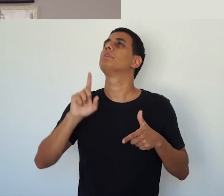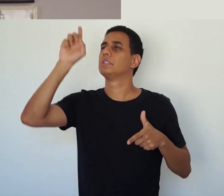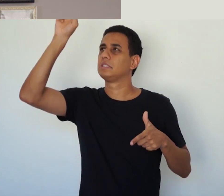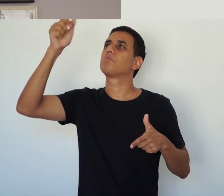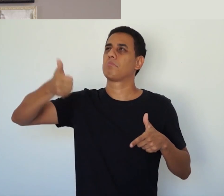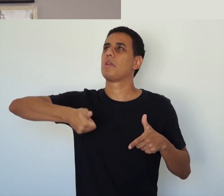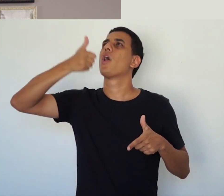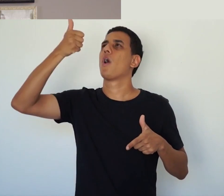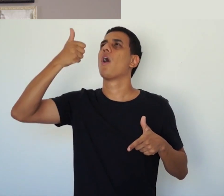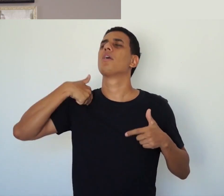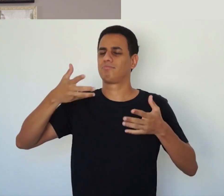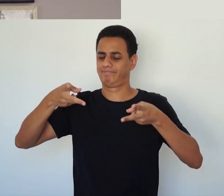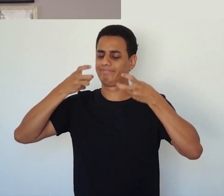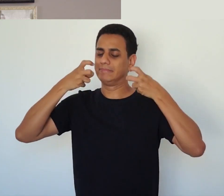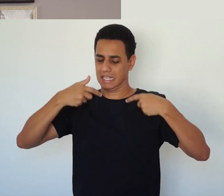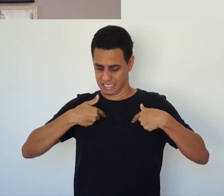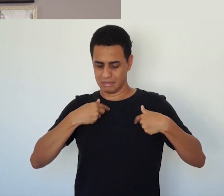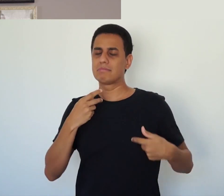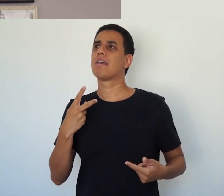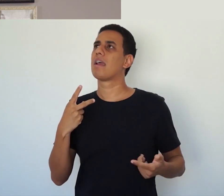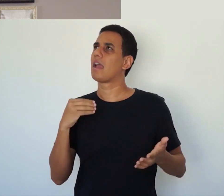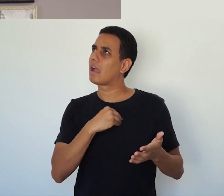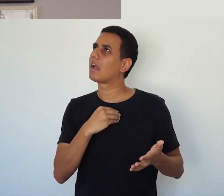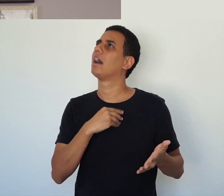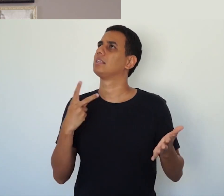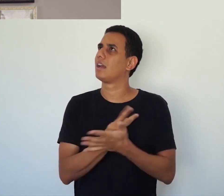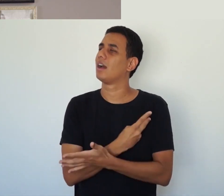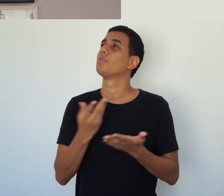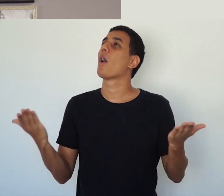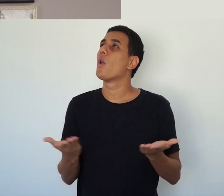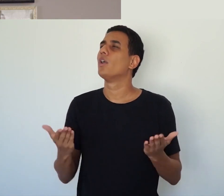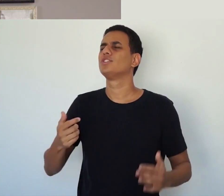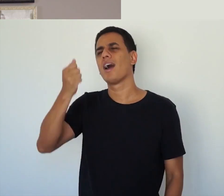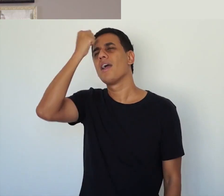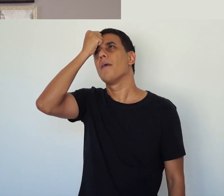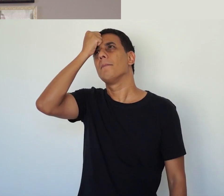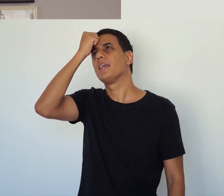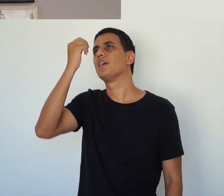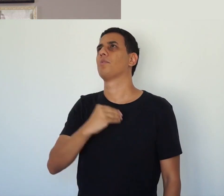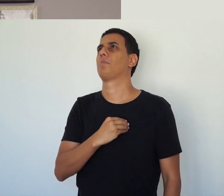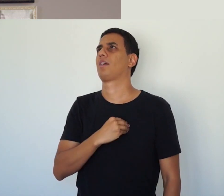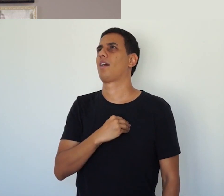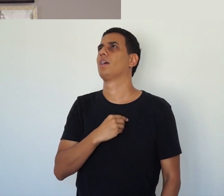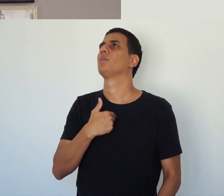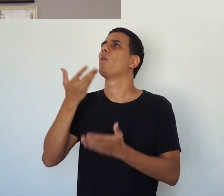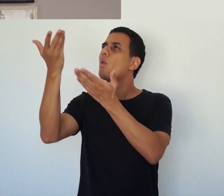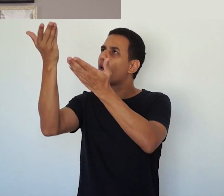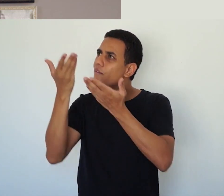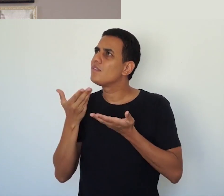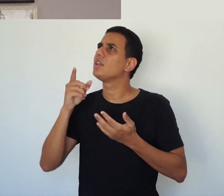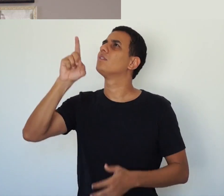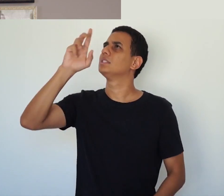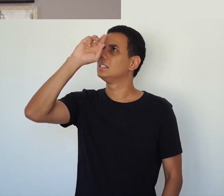os meus erros. Eu reconheço que sou um pecador, uma pecadora, mas hoje eu me